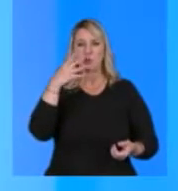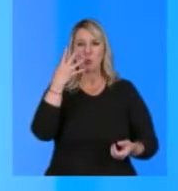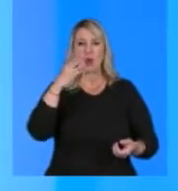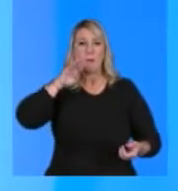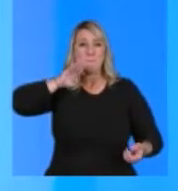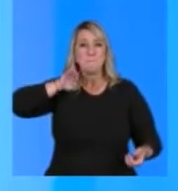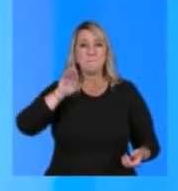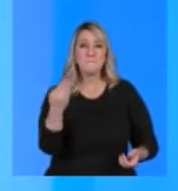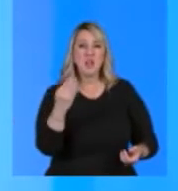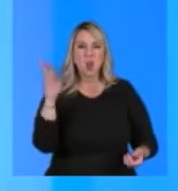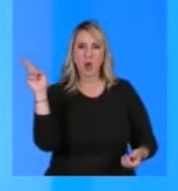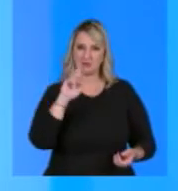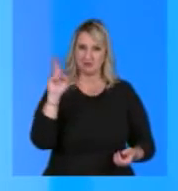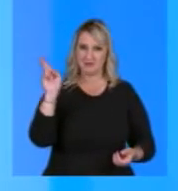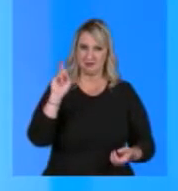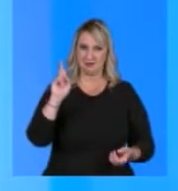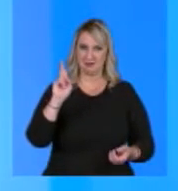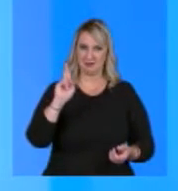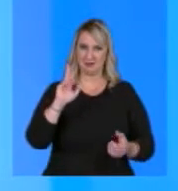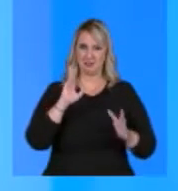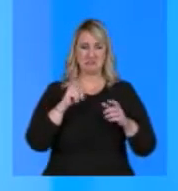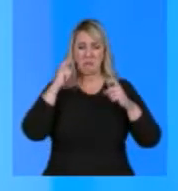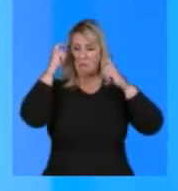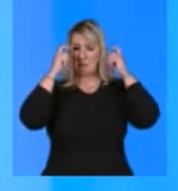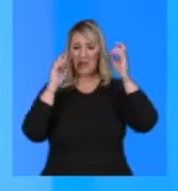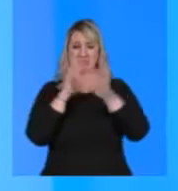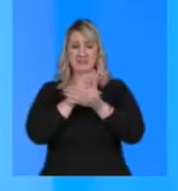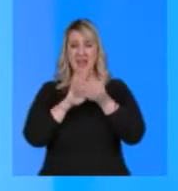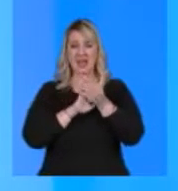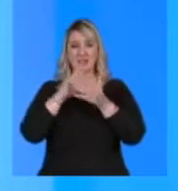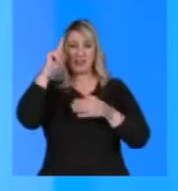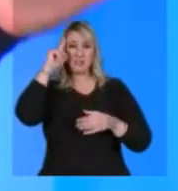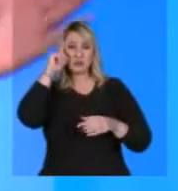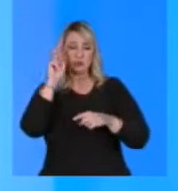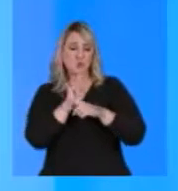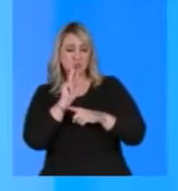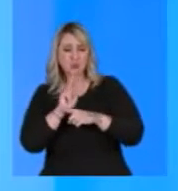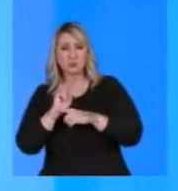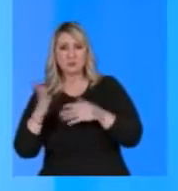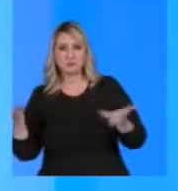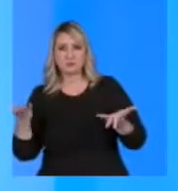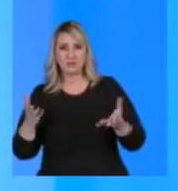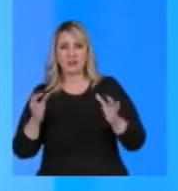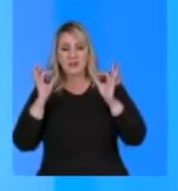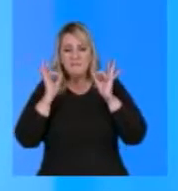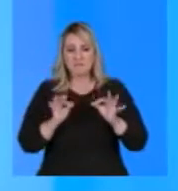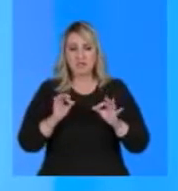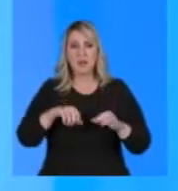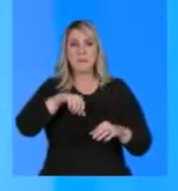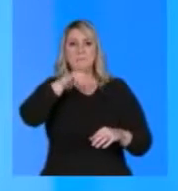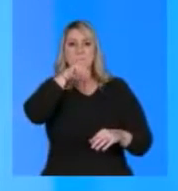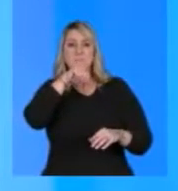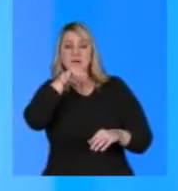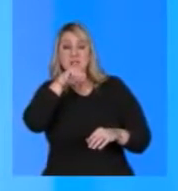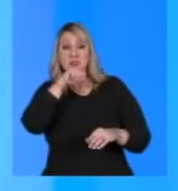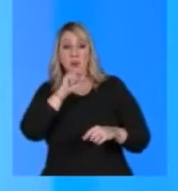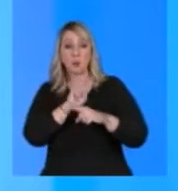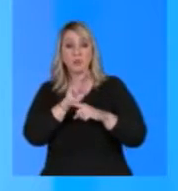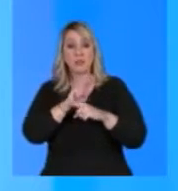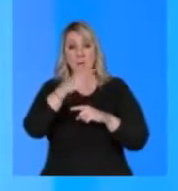reais e isso tudo sem se preocupar em cuidar do dia a dia que é justamente na questão uma terra do cuidar das